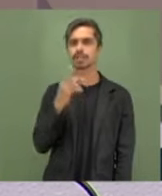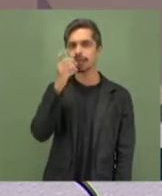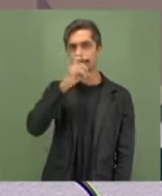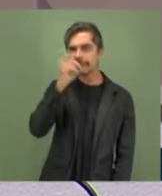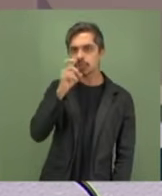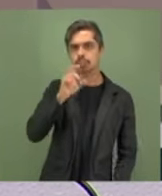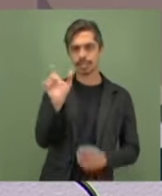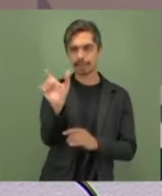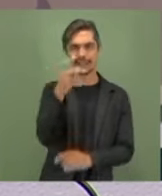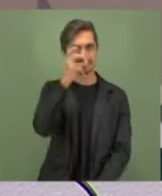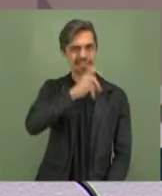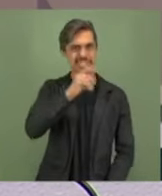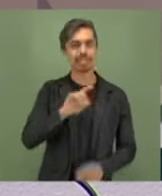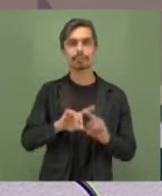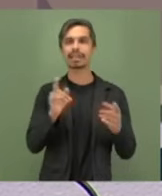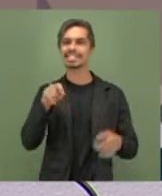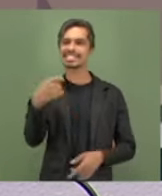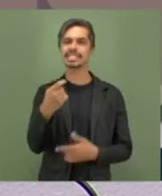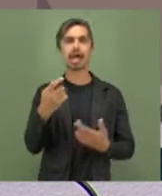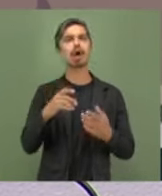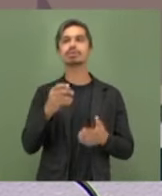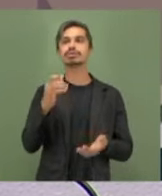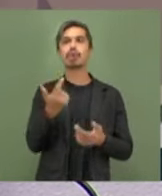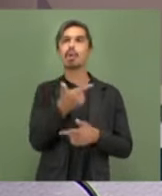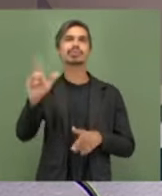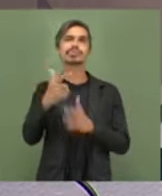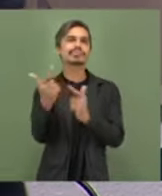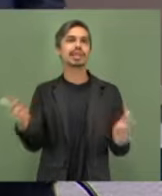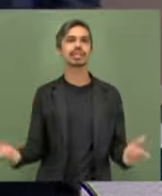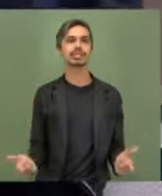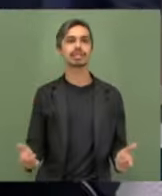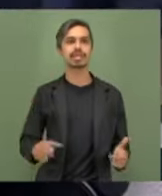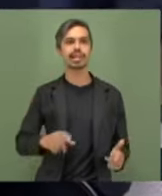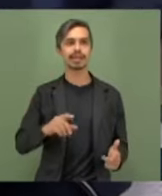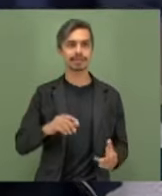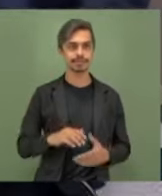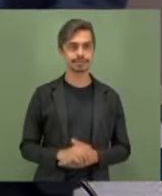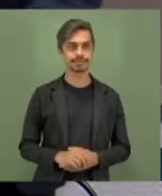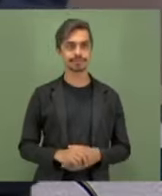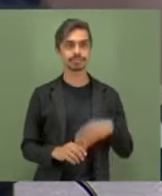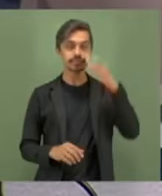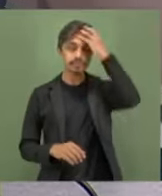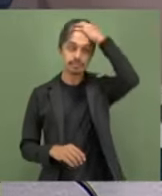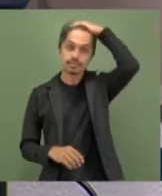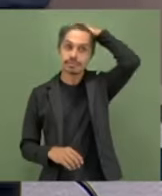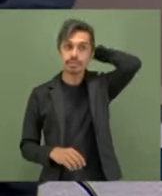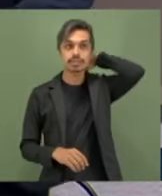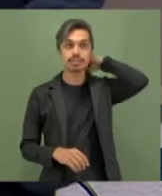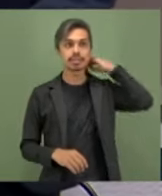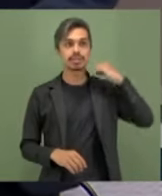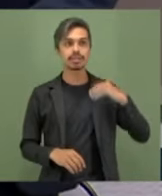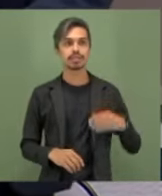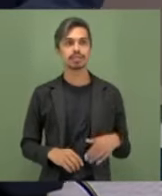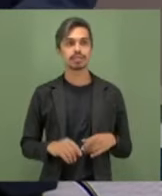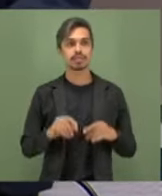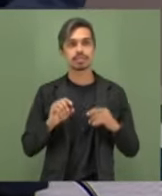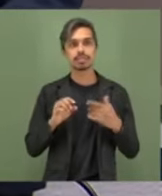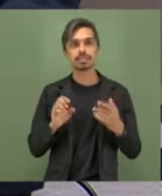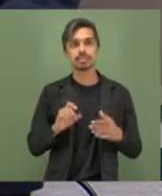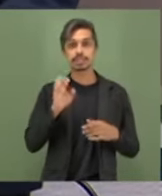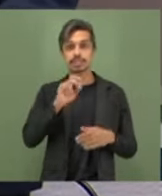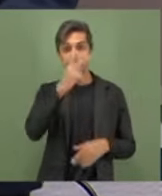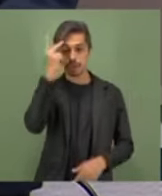não há outro adjetivo para isto. Quero também dizer-vos que quem mente é porque está a fazer algo de mal.